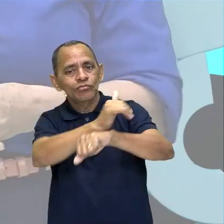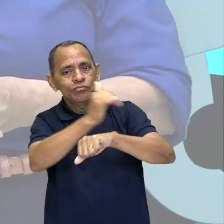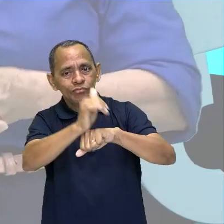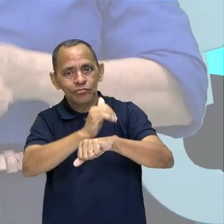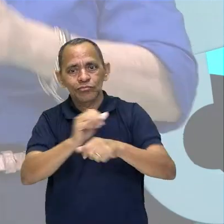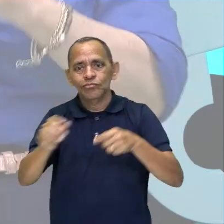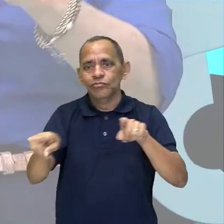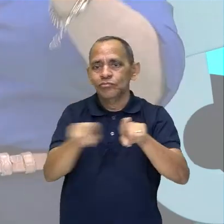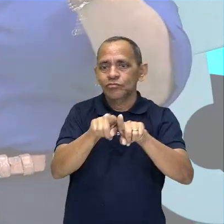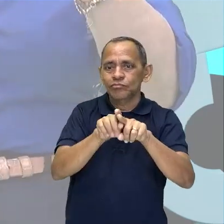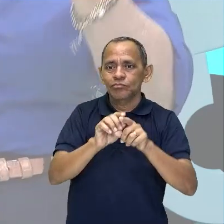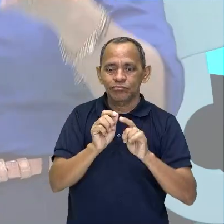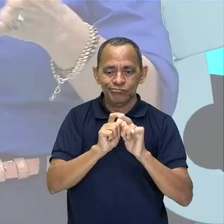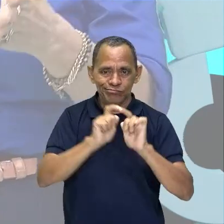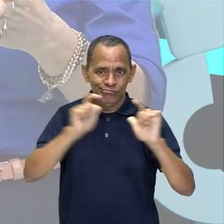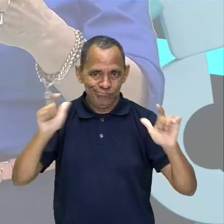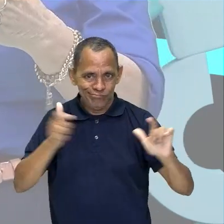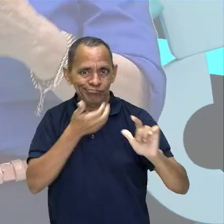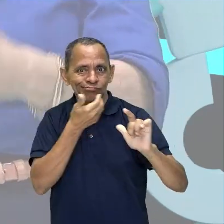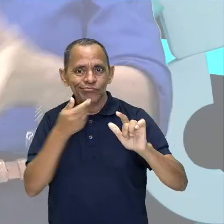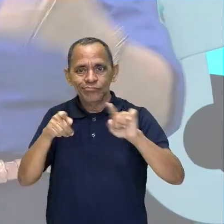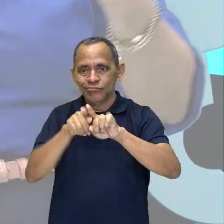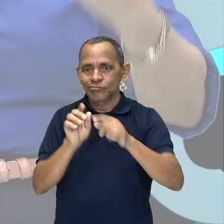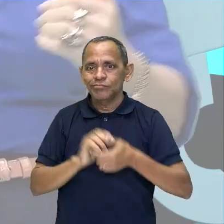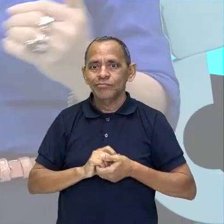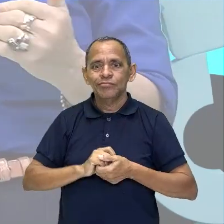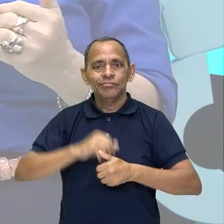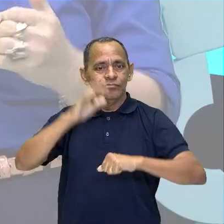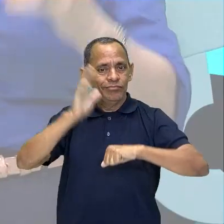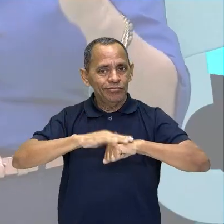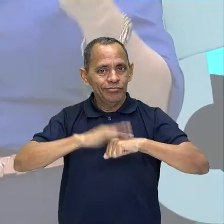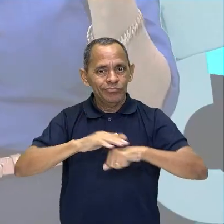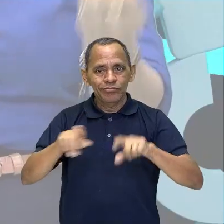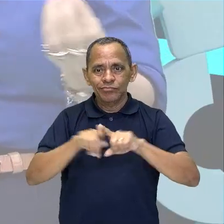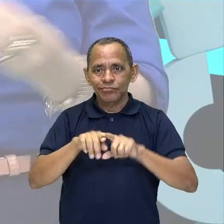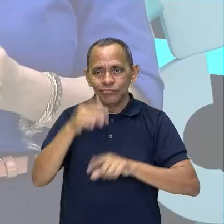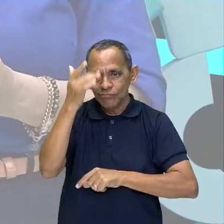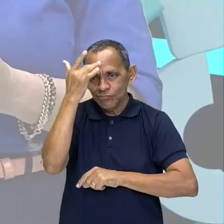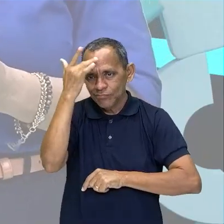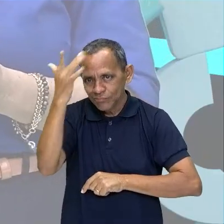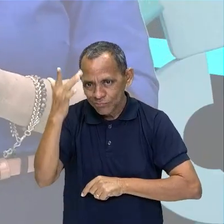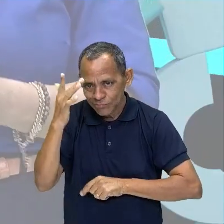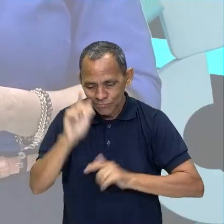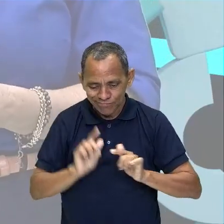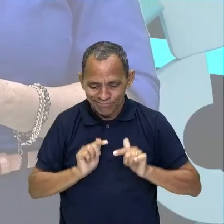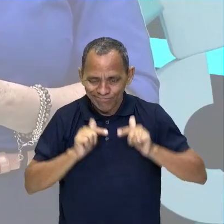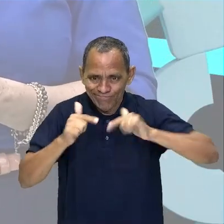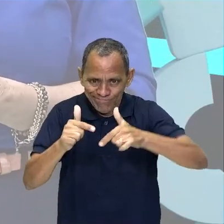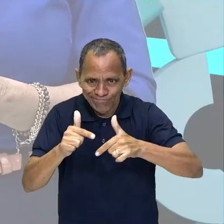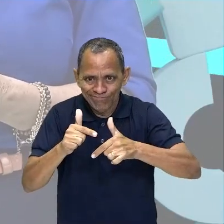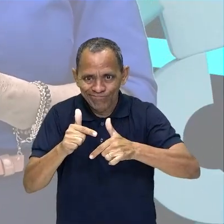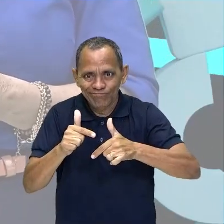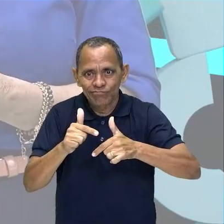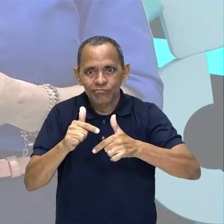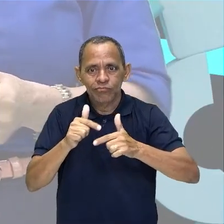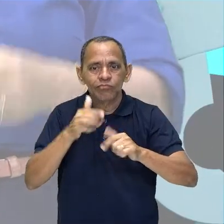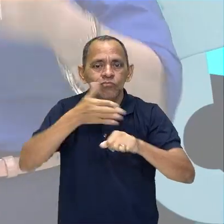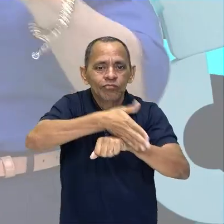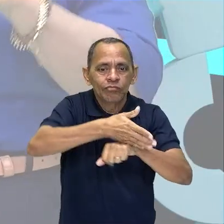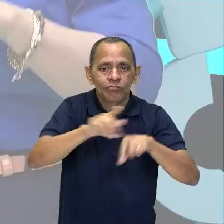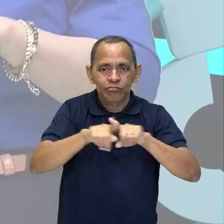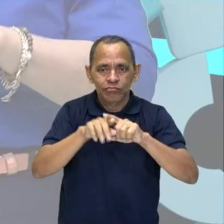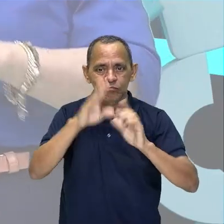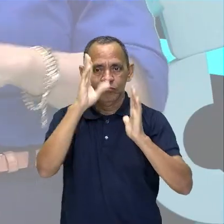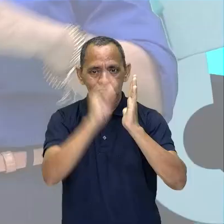aumentando a motivação e facilitando a atualização de conteúdos. Além disso,